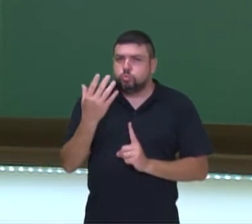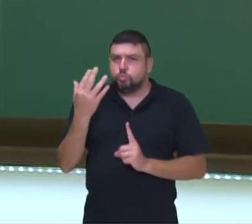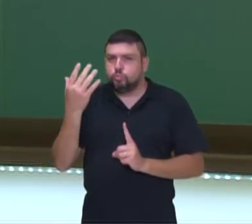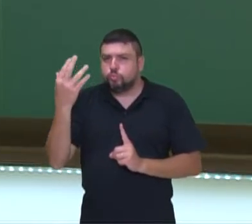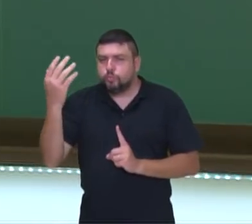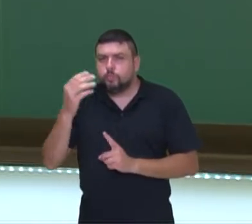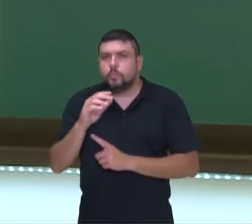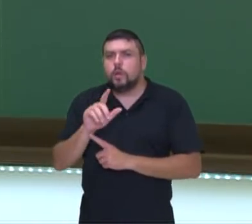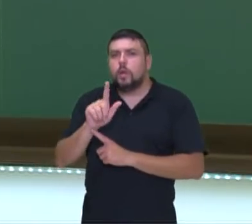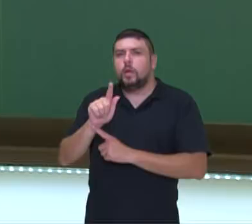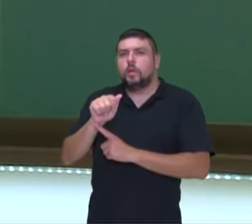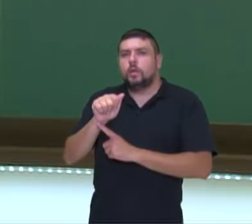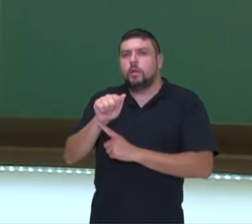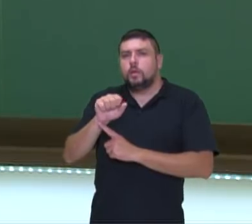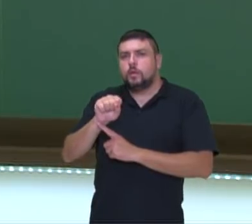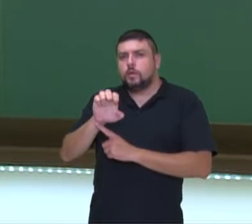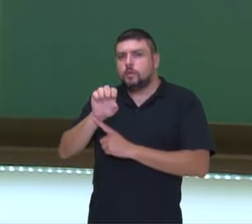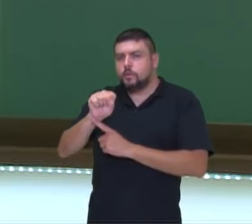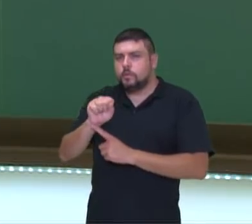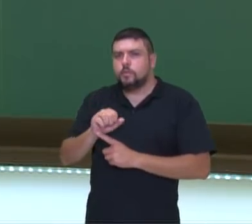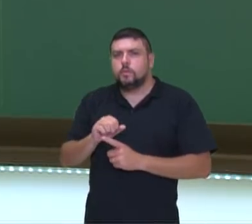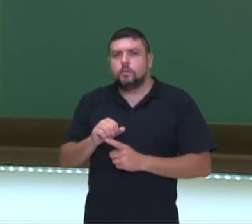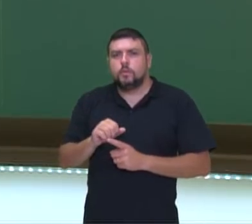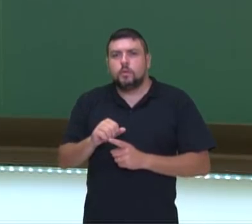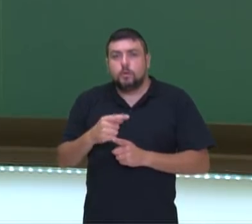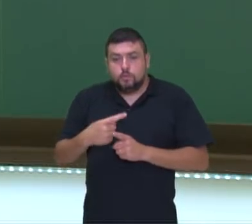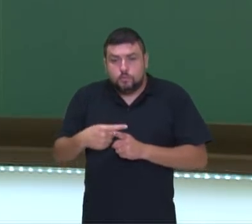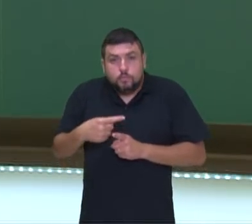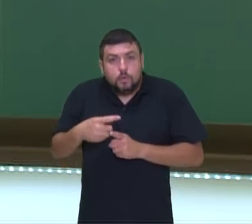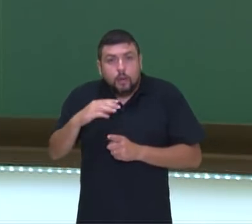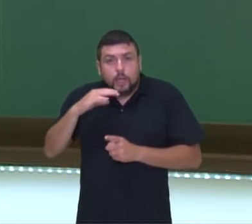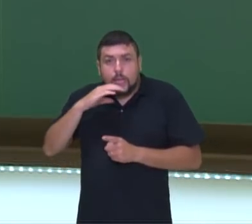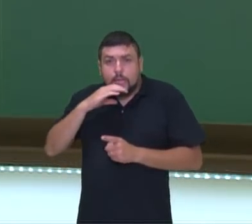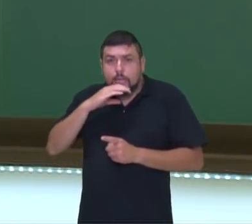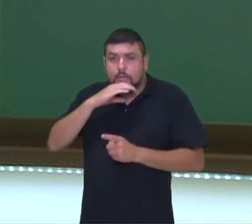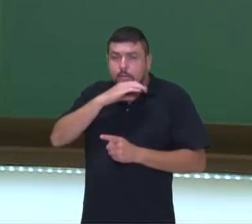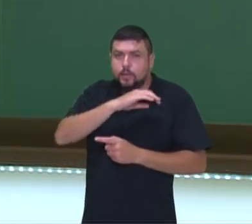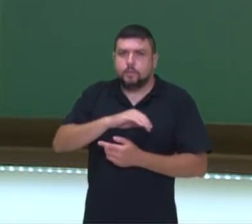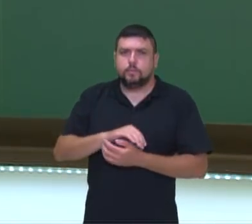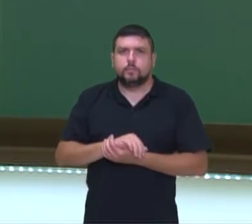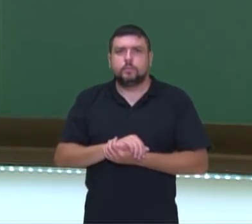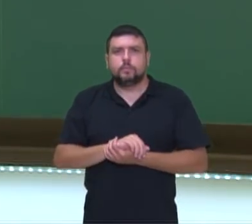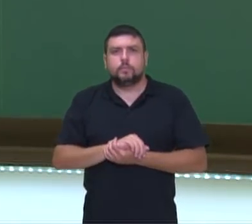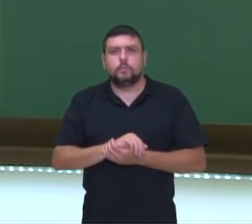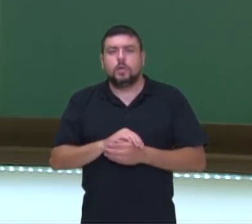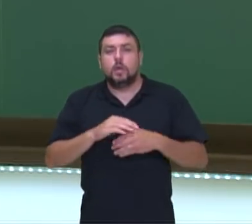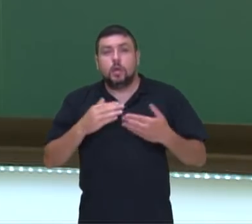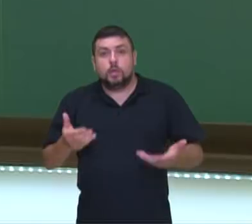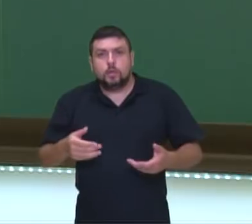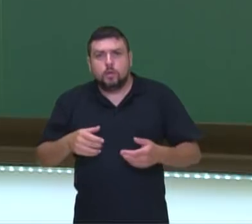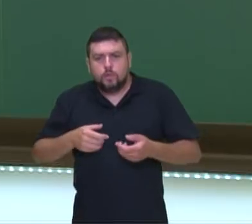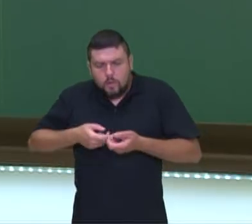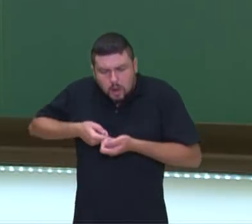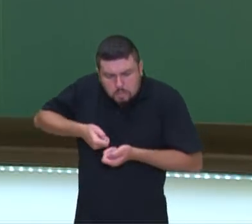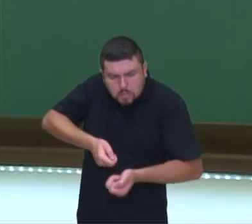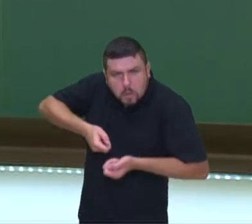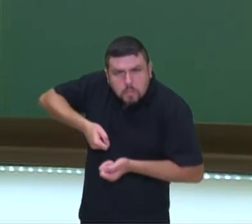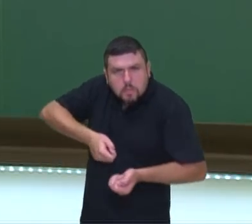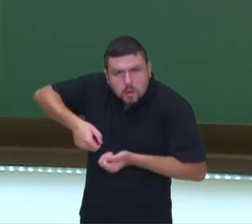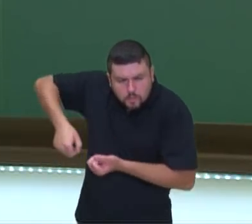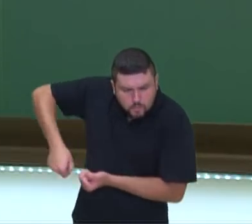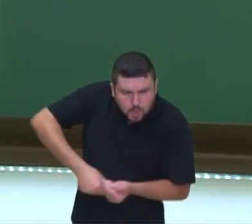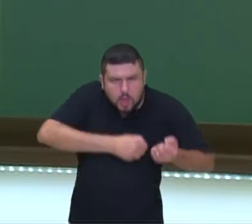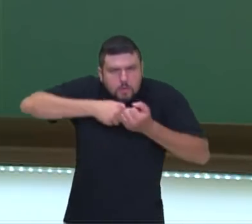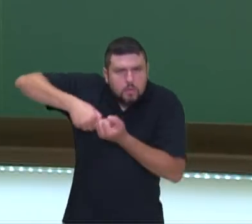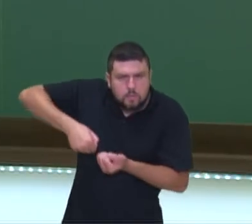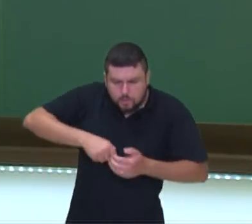são expelidos por esse material porque ele está muito quente. Então aquela história de cavando